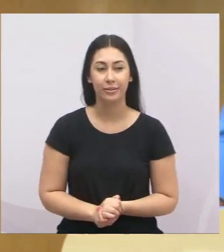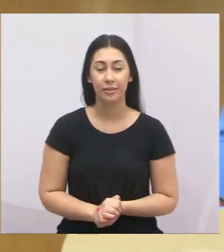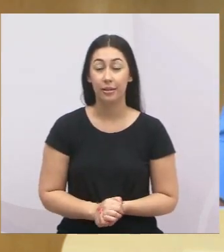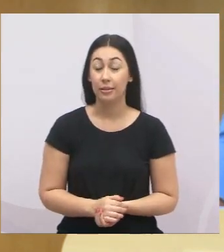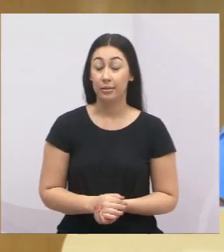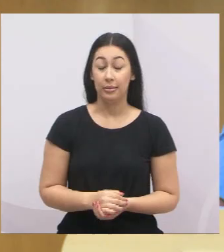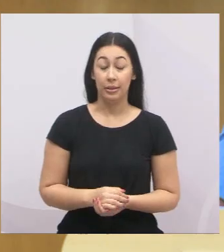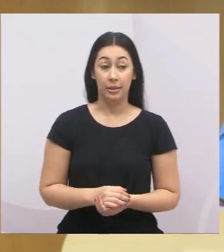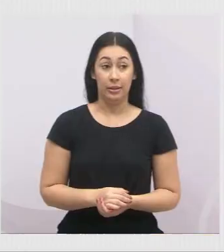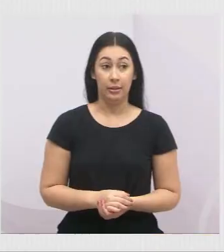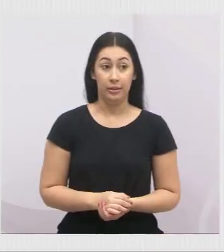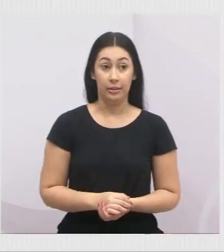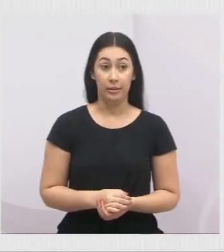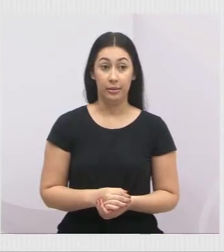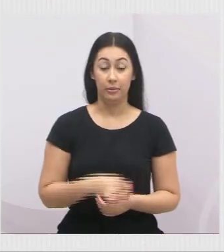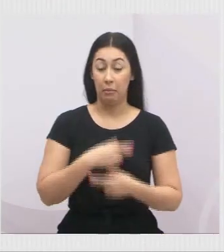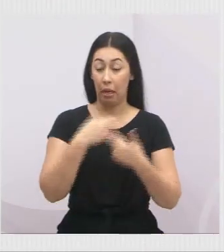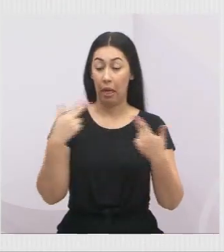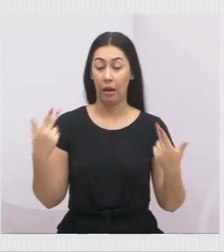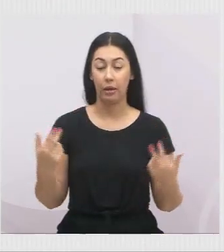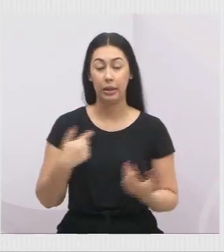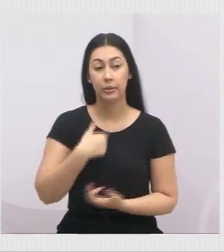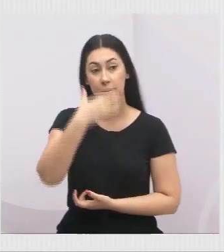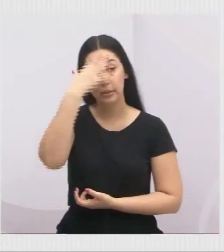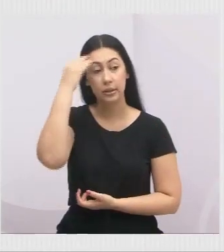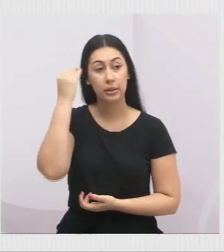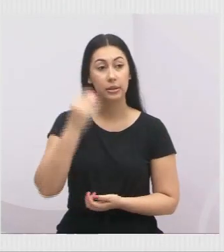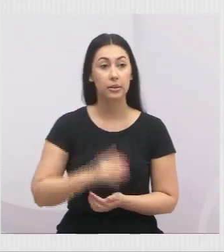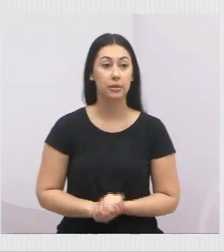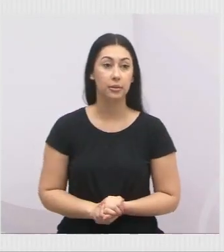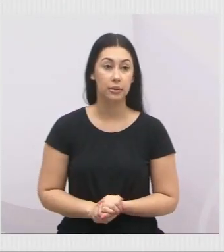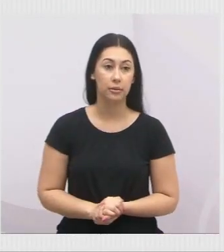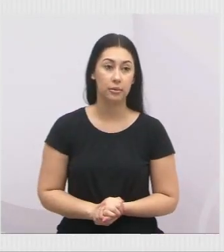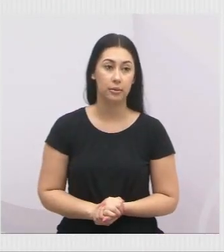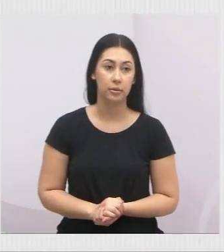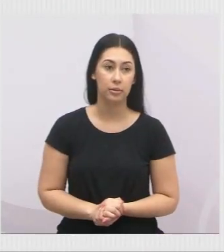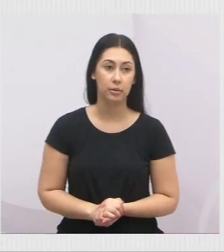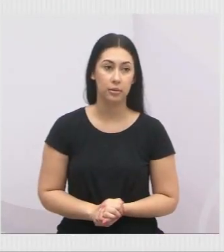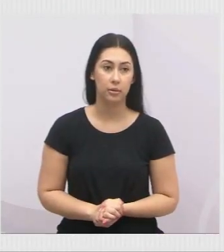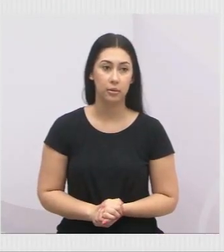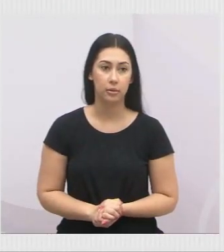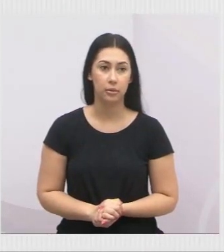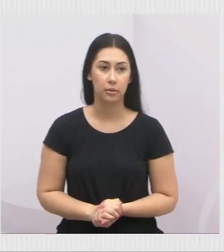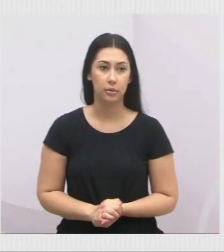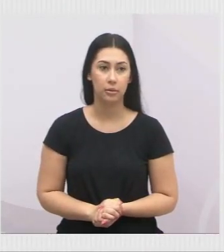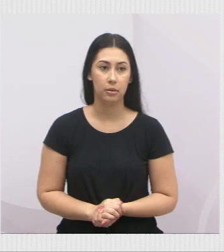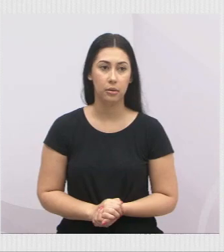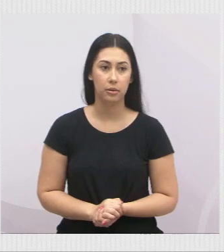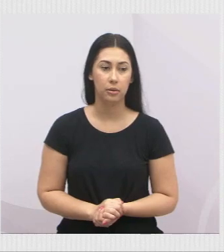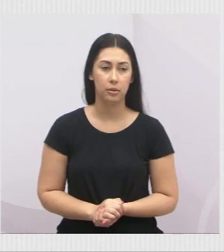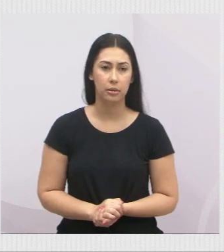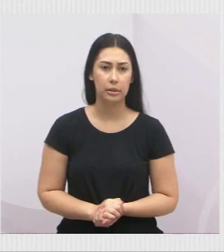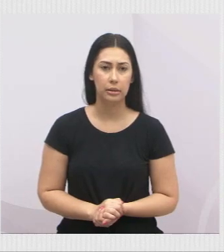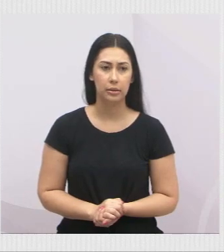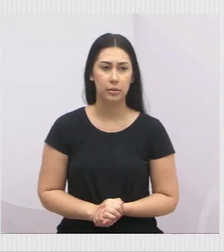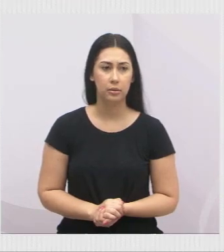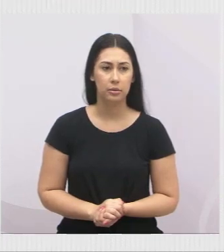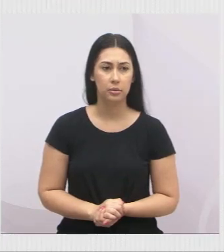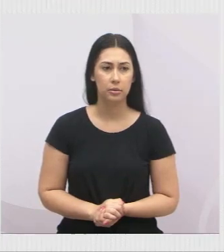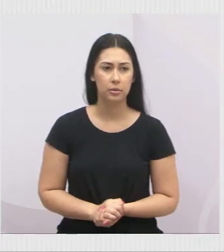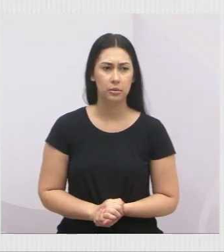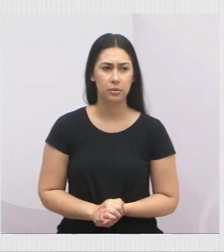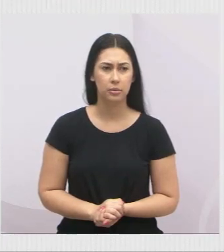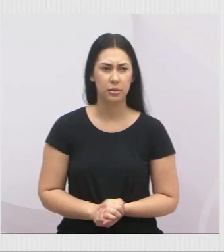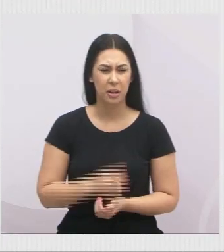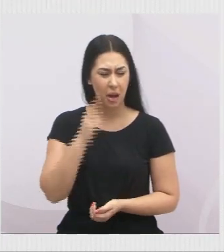tanta coisa aqui, eu acabei me esquecendo. Aqui, eu falo assim, você já conhece aquele ditado, presente de grego? Tem... Pois é, isso aqui é